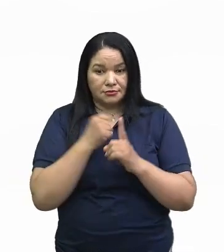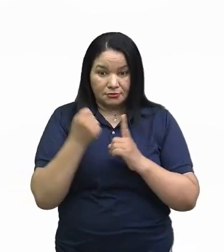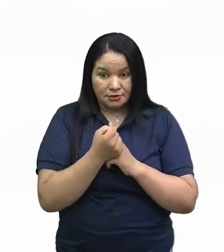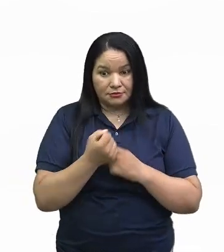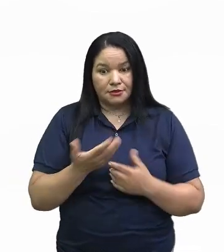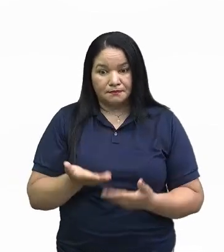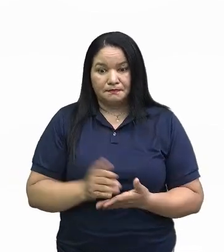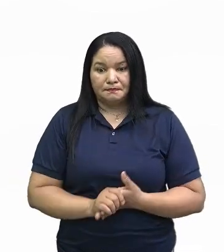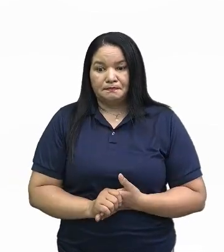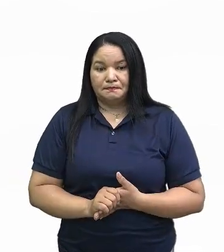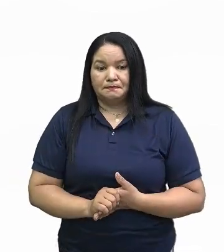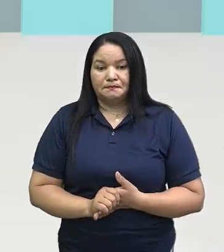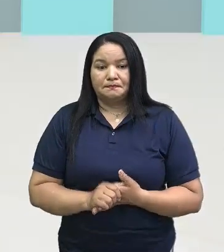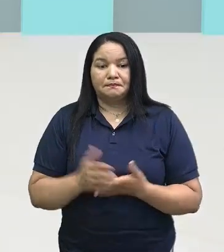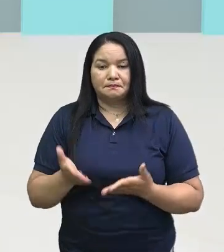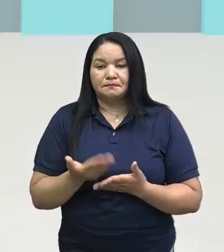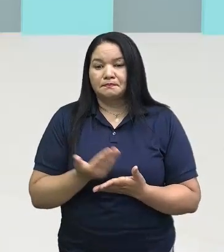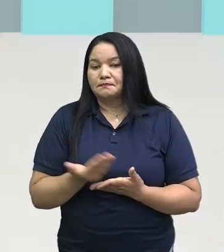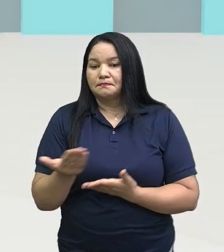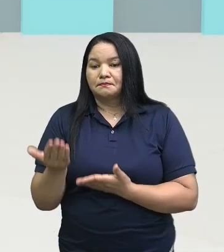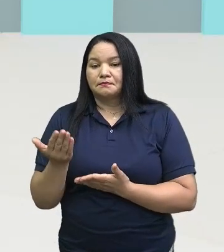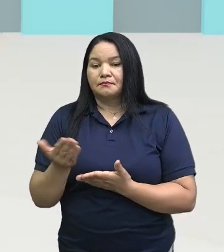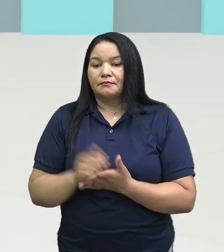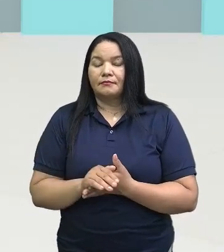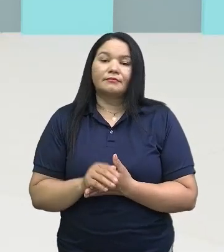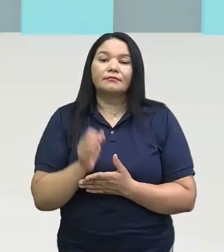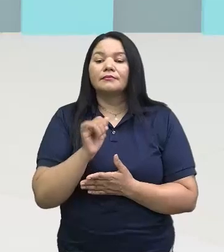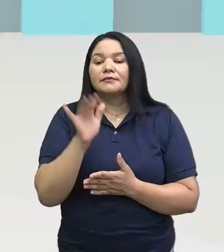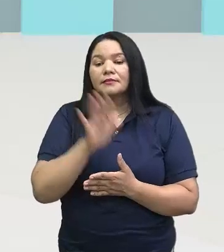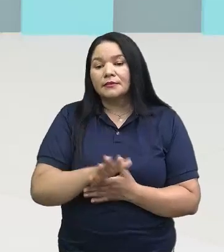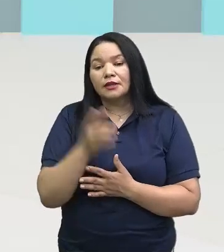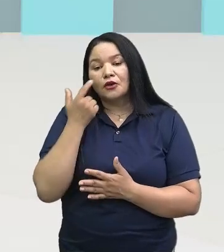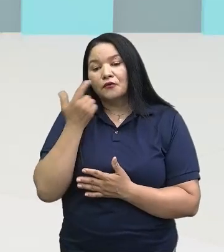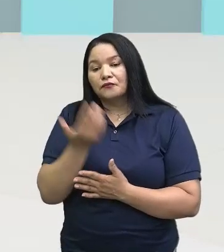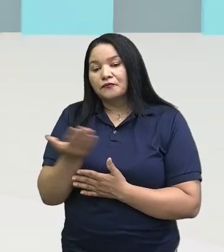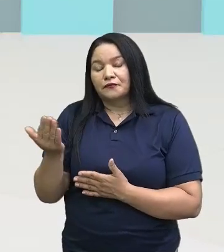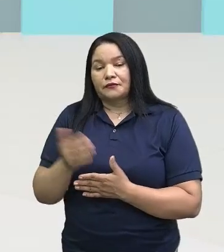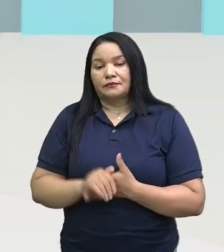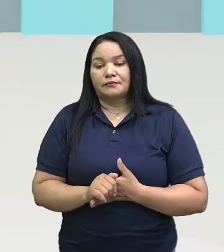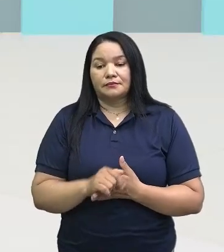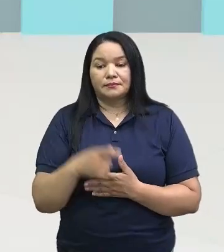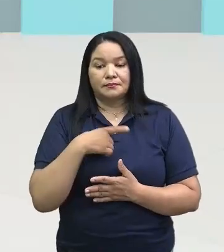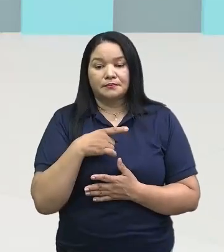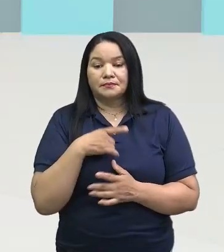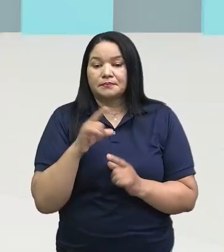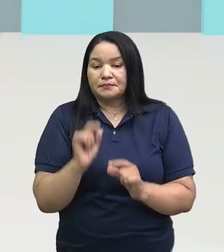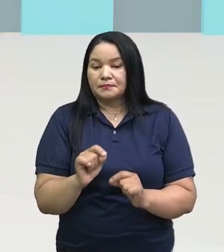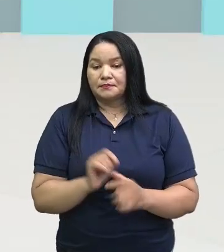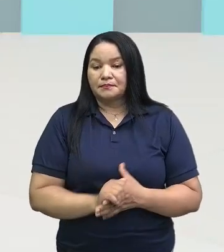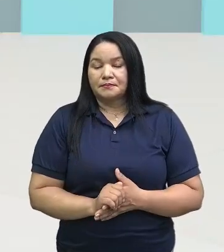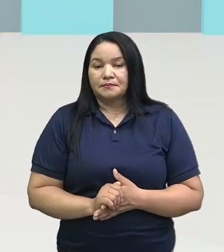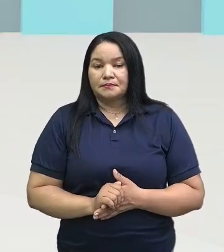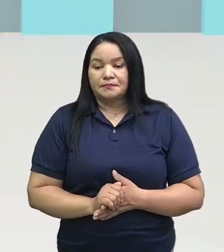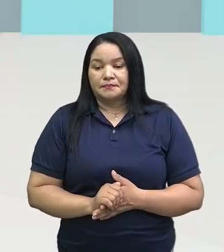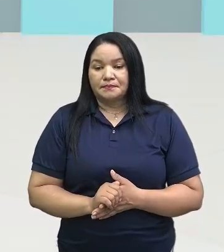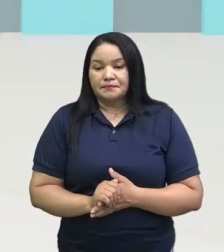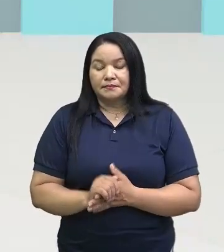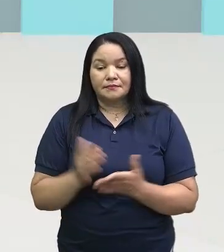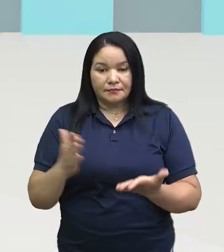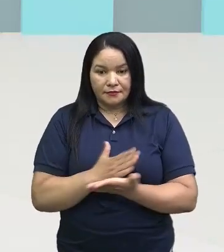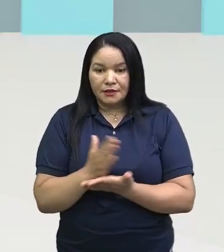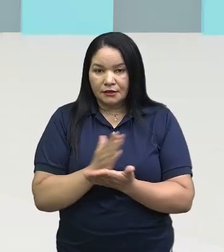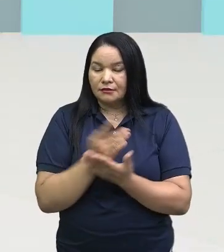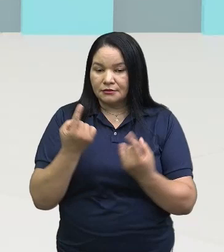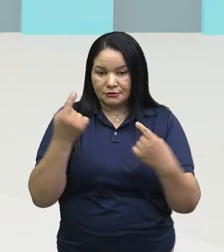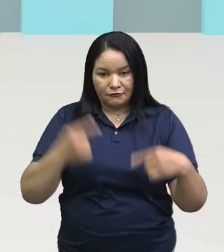continuidade. Vamos mostrar agora uma imagem para vocês. Aqui nós temos que os desafios, né,